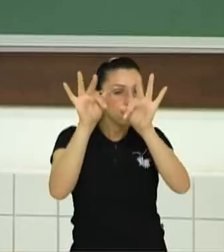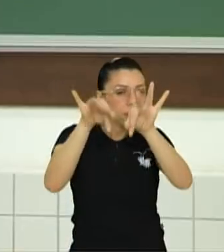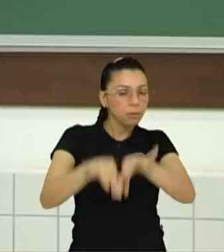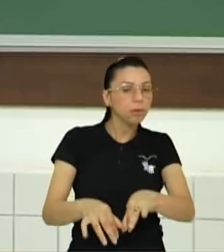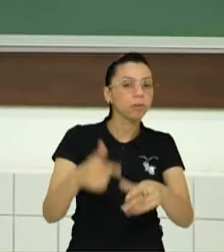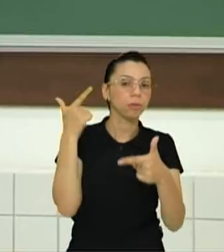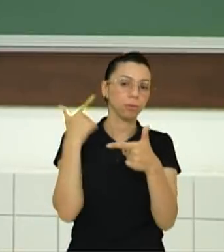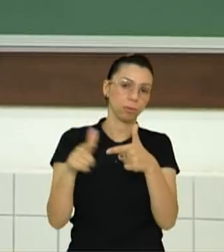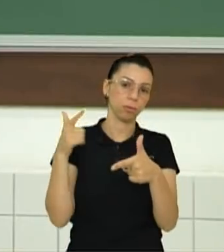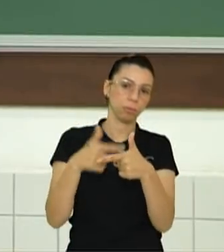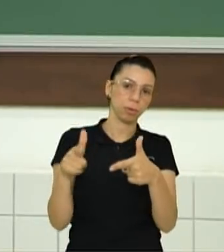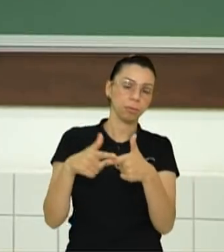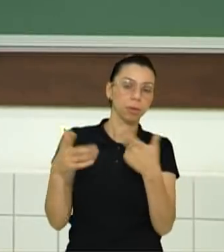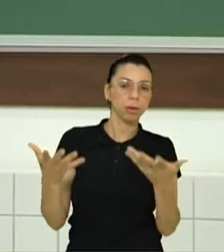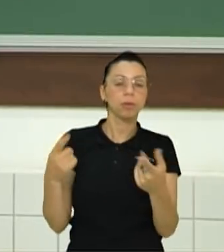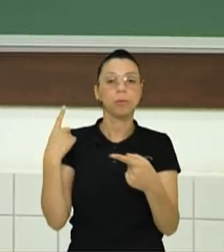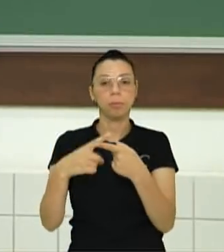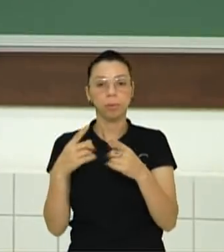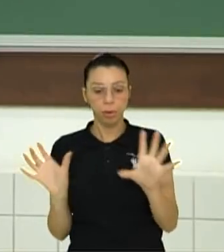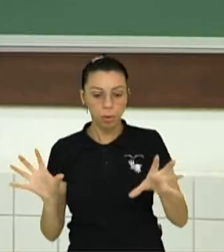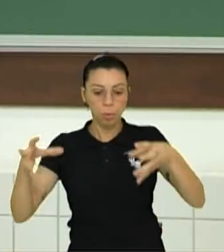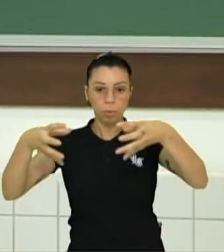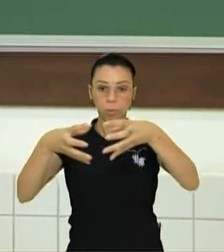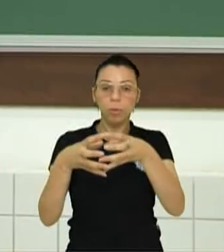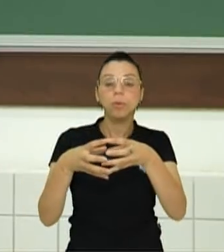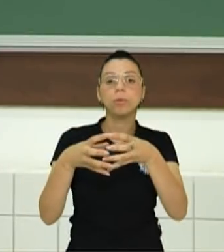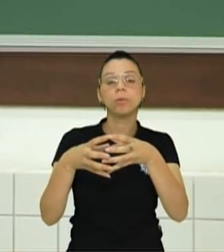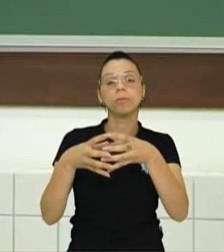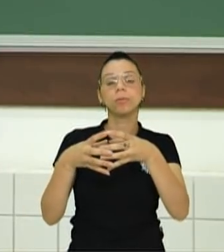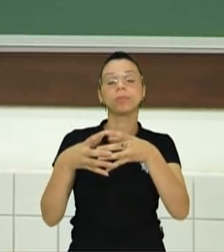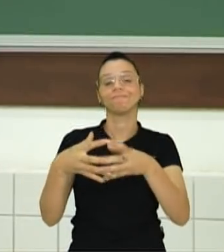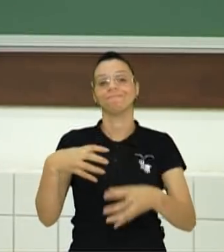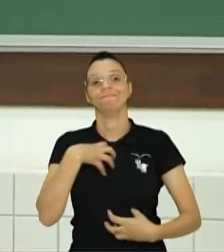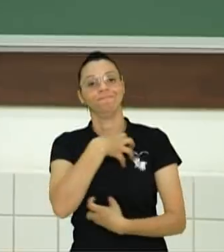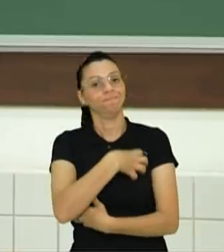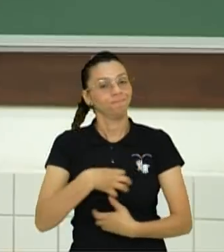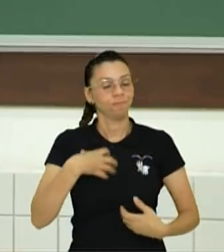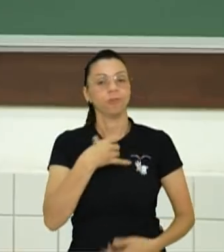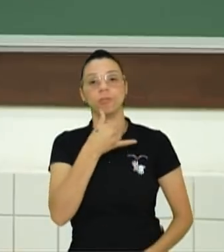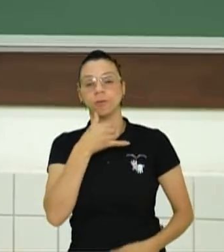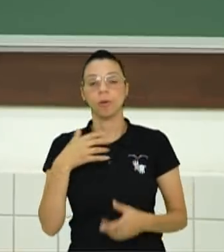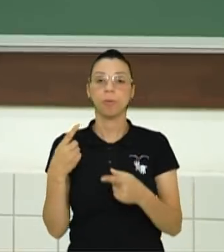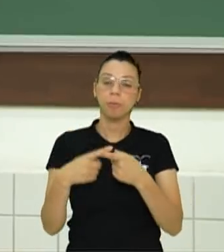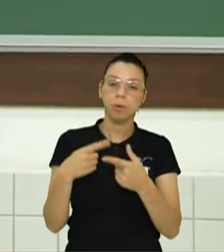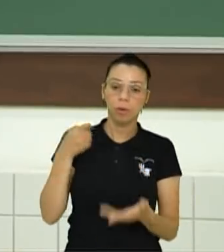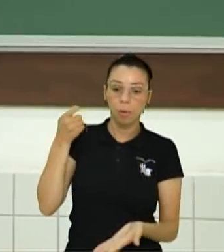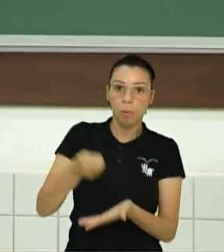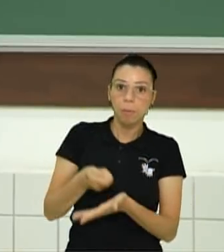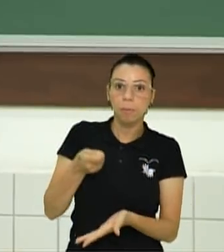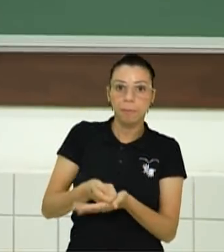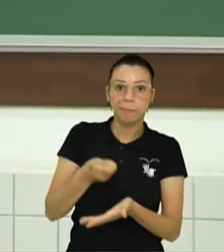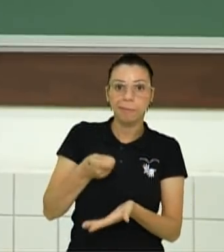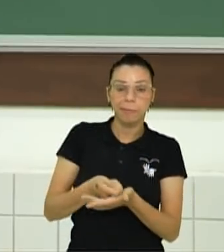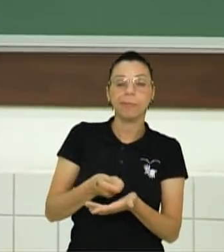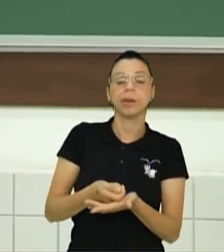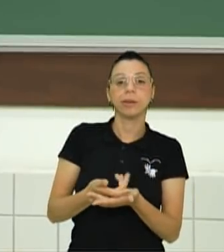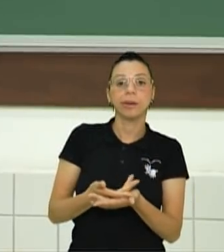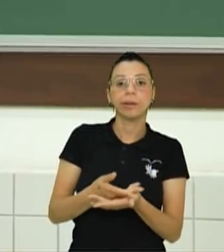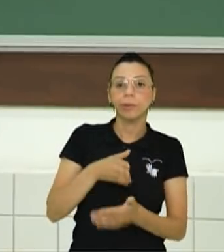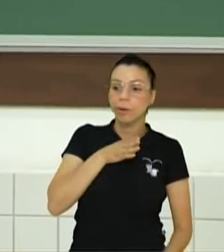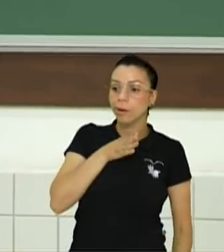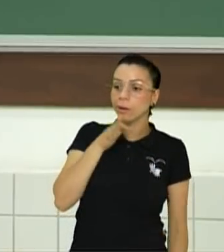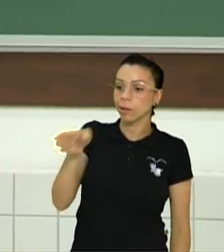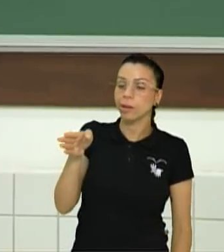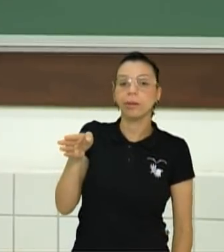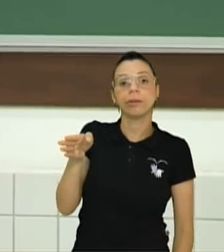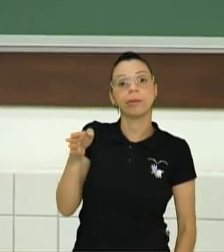dos problemas do descontentamento. Eu dei esse subtítulo para a aula, onde os plebeus eram obrigados a ter que exercer